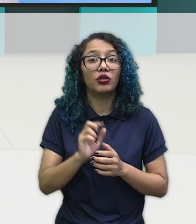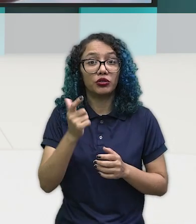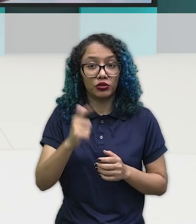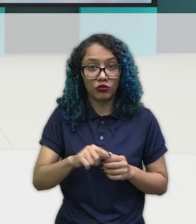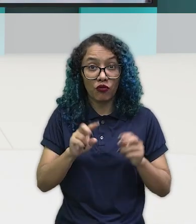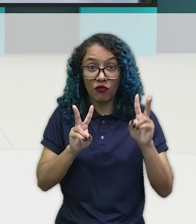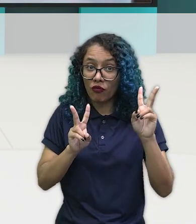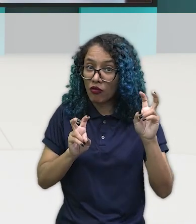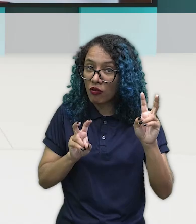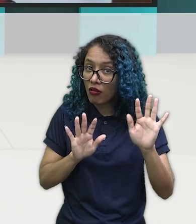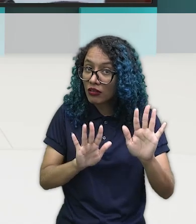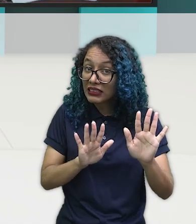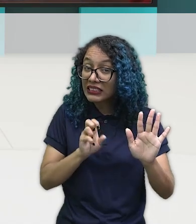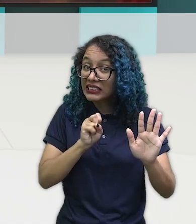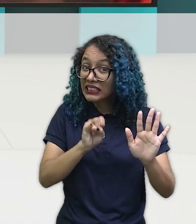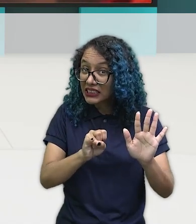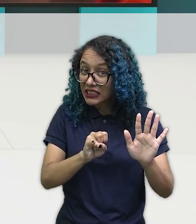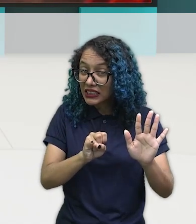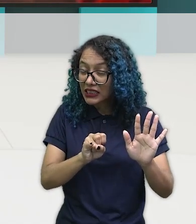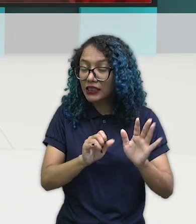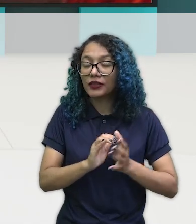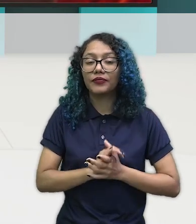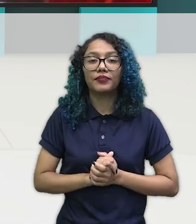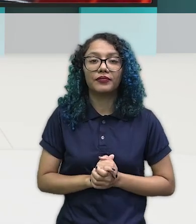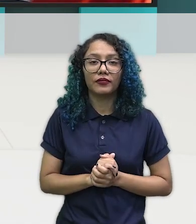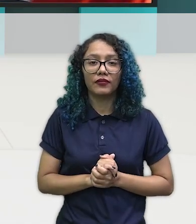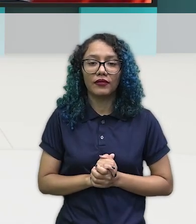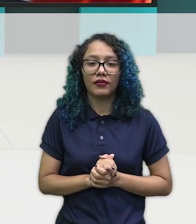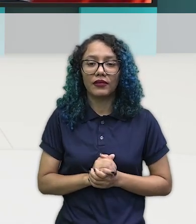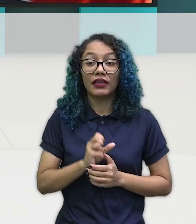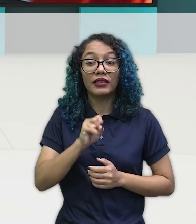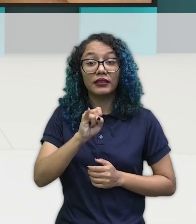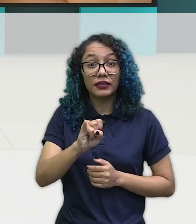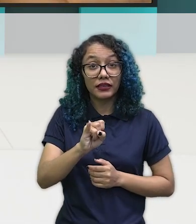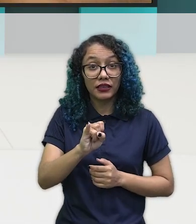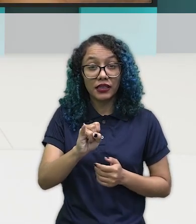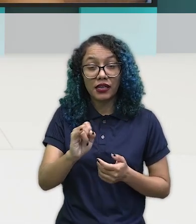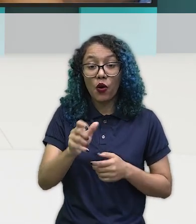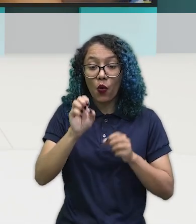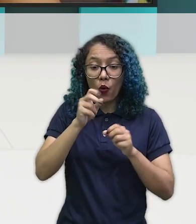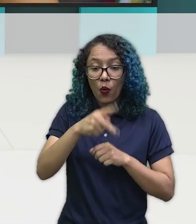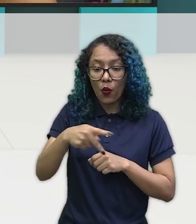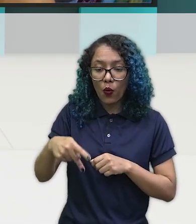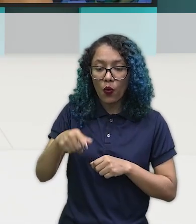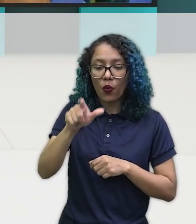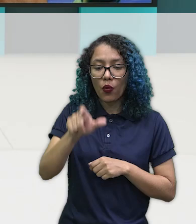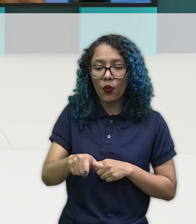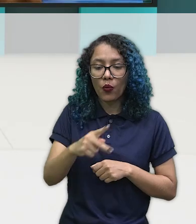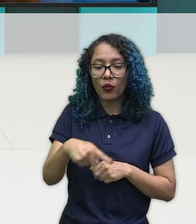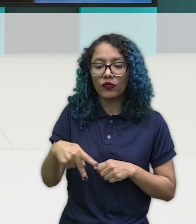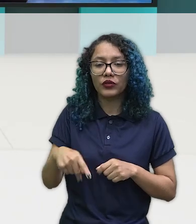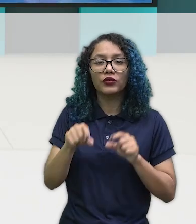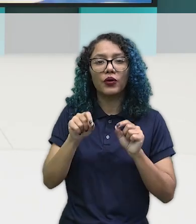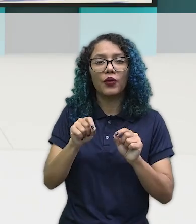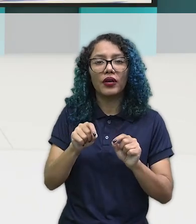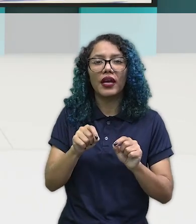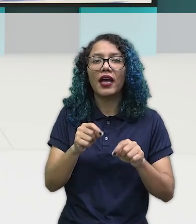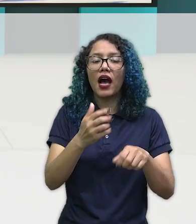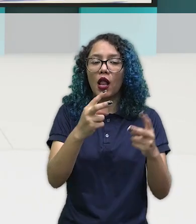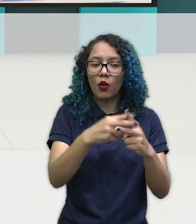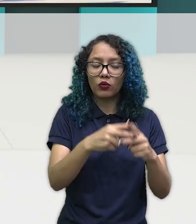aquelas aspas, aqueles parênteses que eu abri anteriormente, desde que o professor que ensina